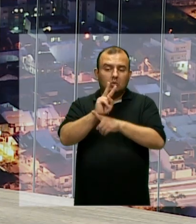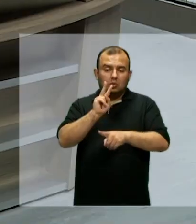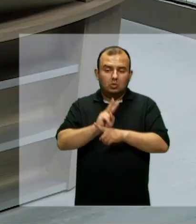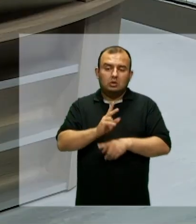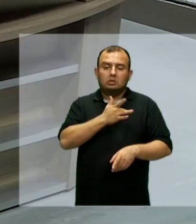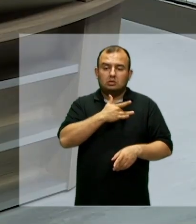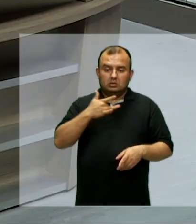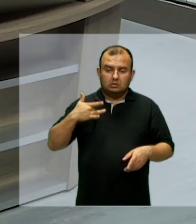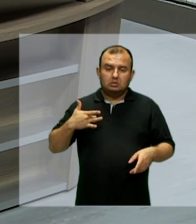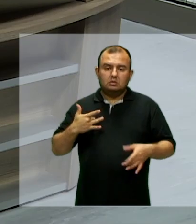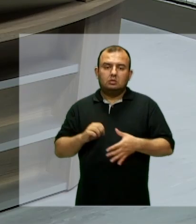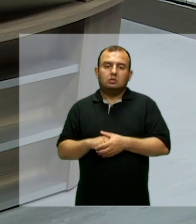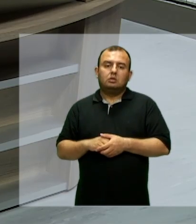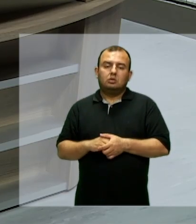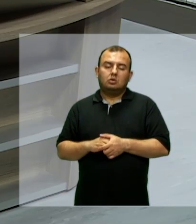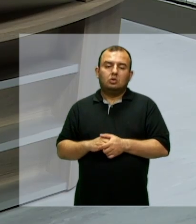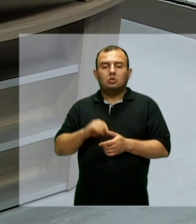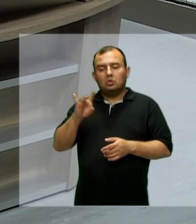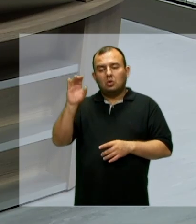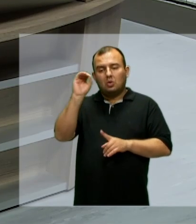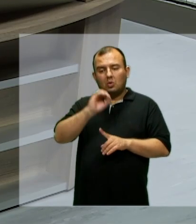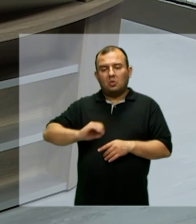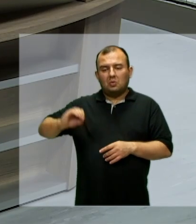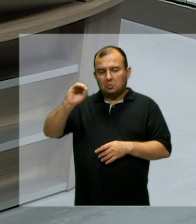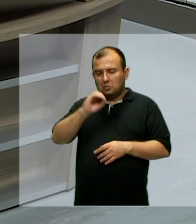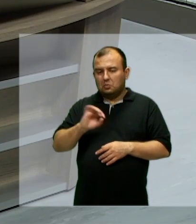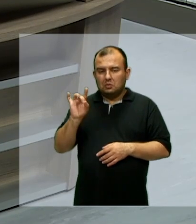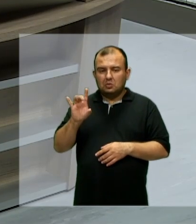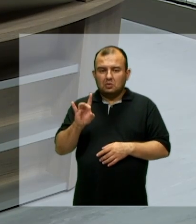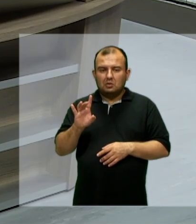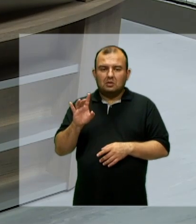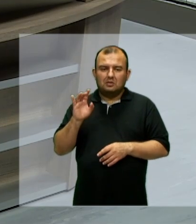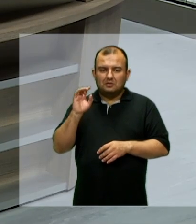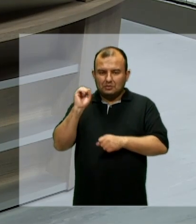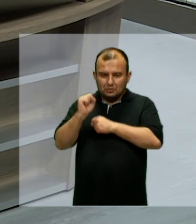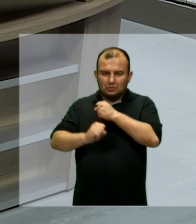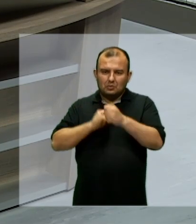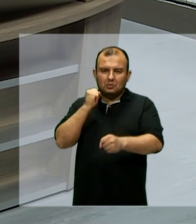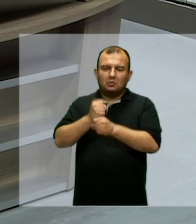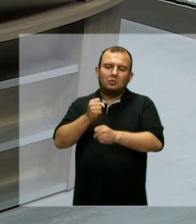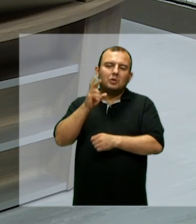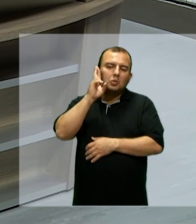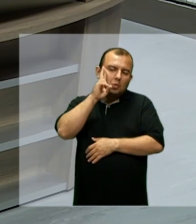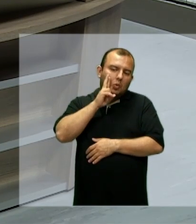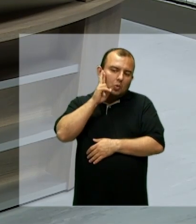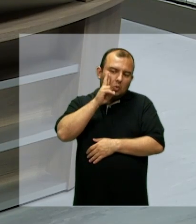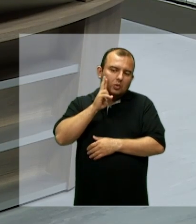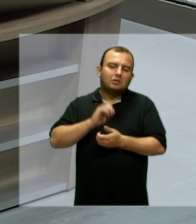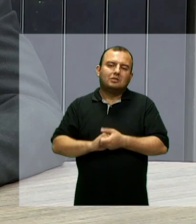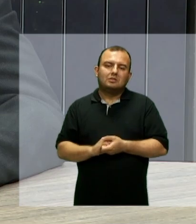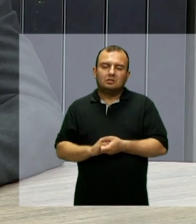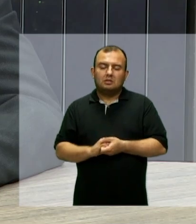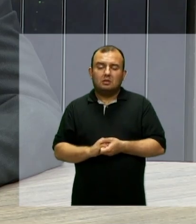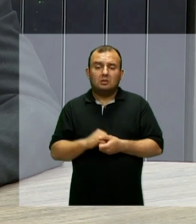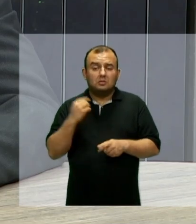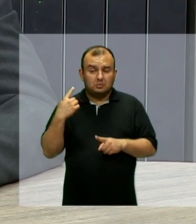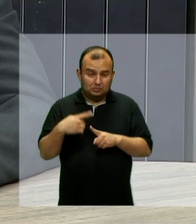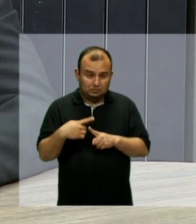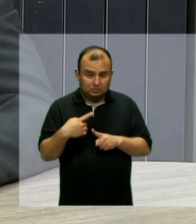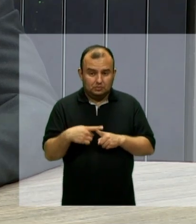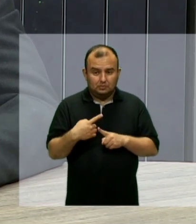saúde. O senhor falou, não apenas em outubro, né? Vamos fazer o ano rosa, né? O ano rosa, com certeza.